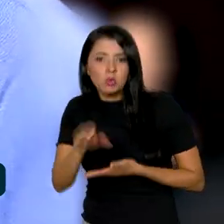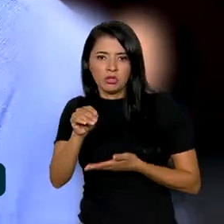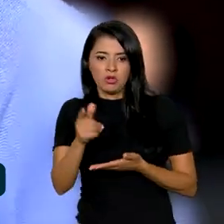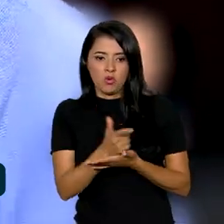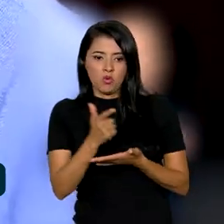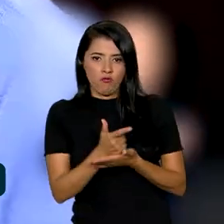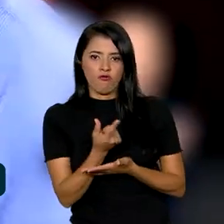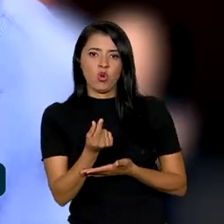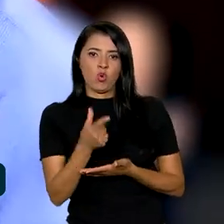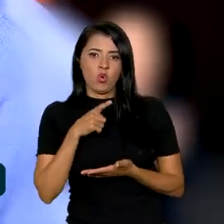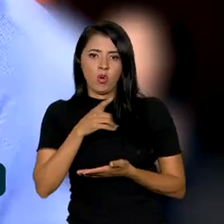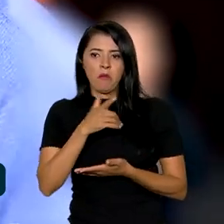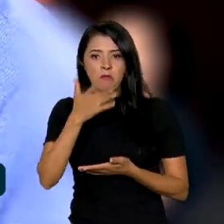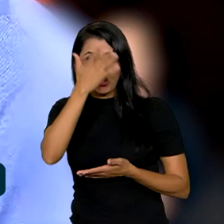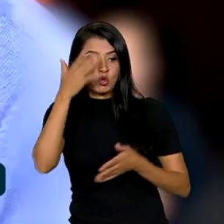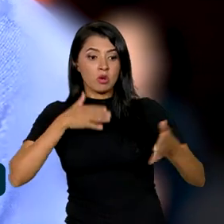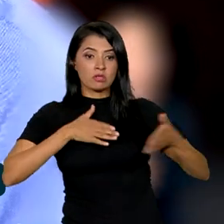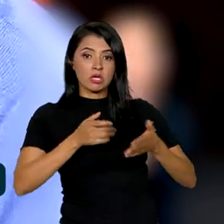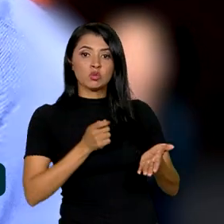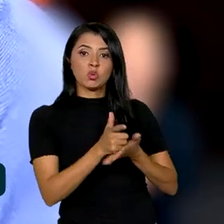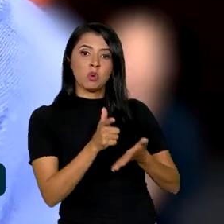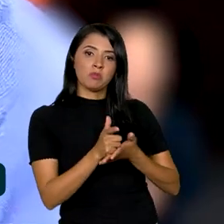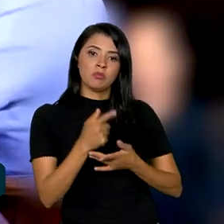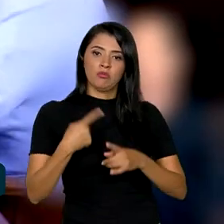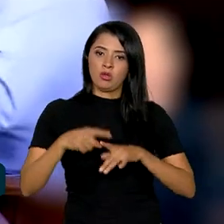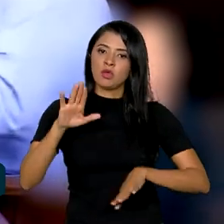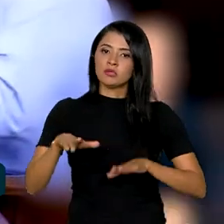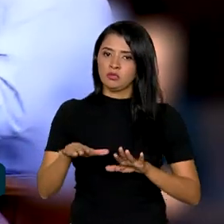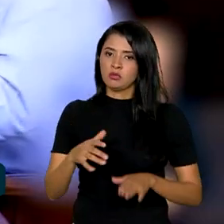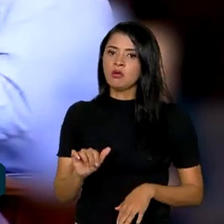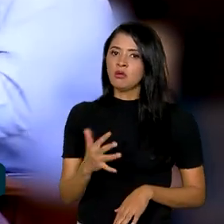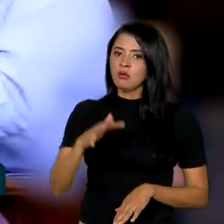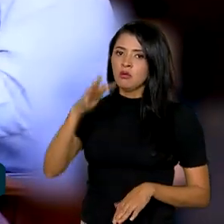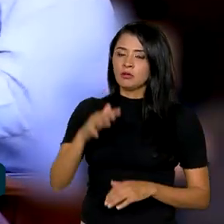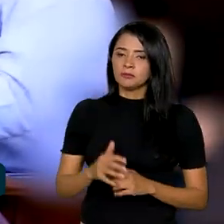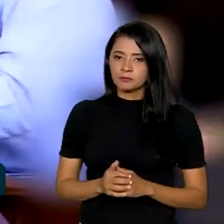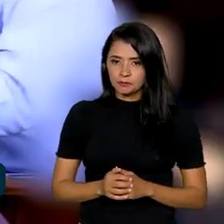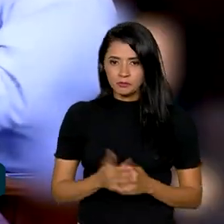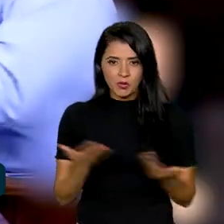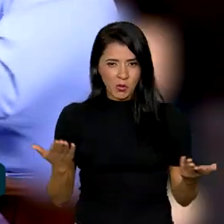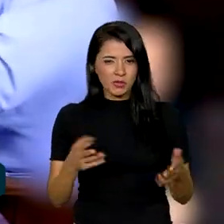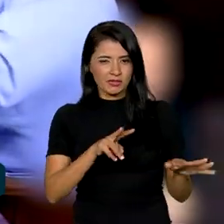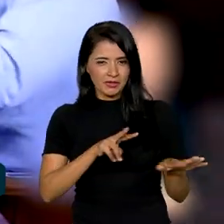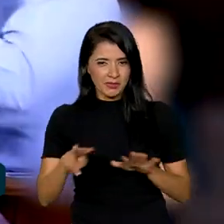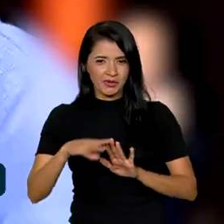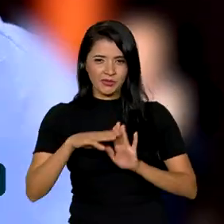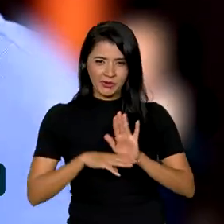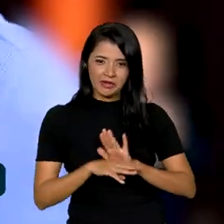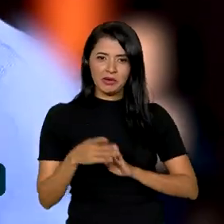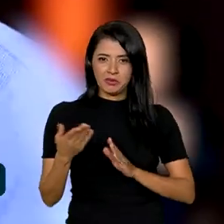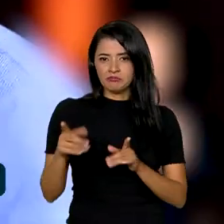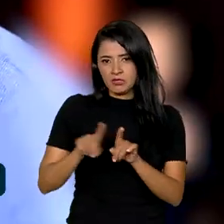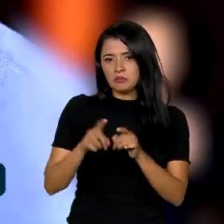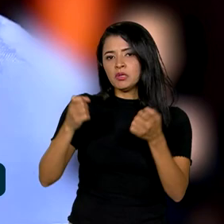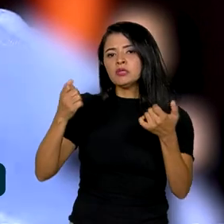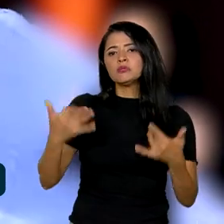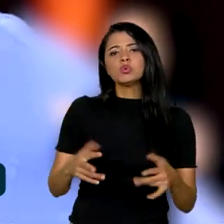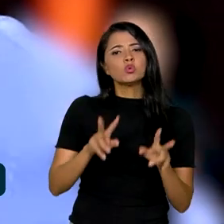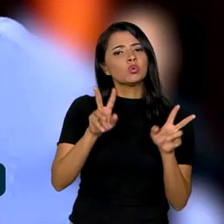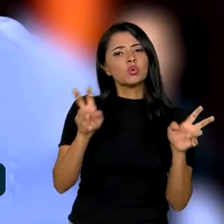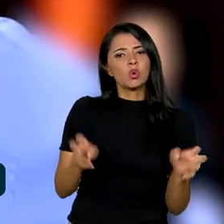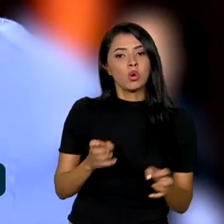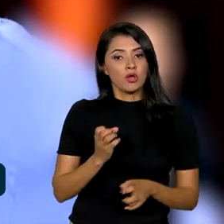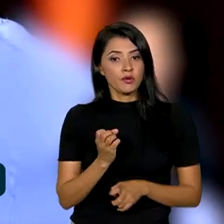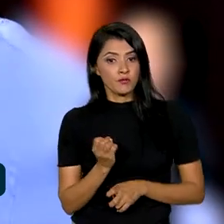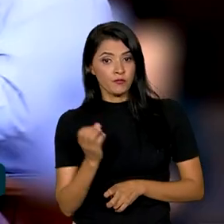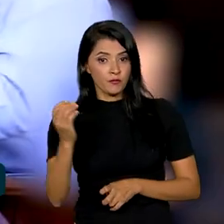livro para que as pessoas tenham acesso, porque o livro às vezes é caro. Na edição desta semana do programa, Lula também falou sobre as